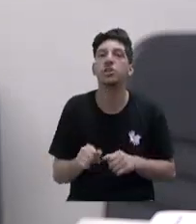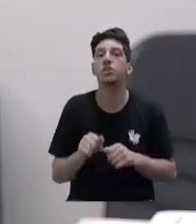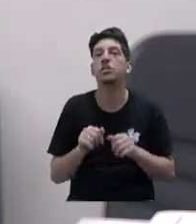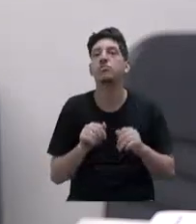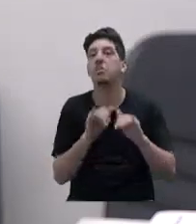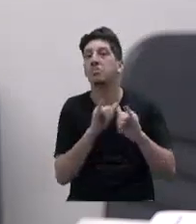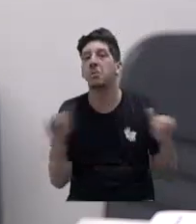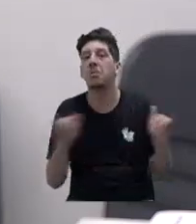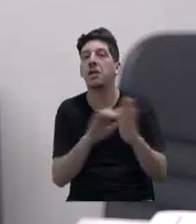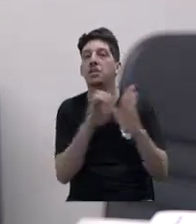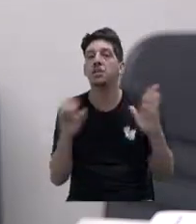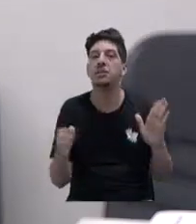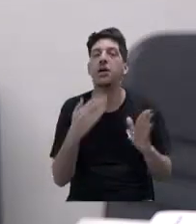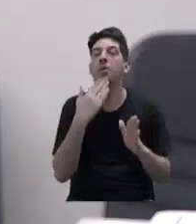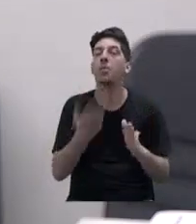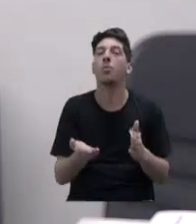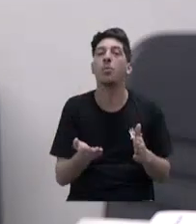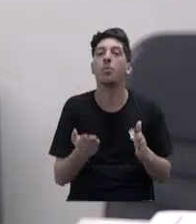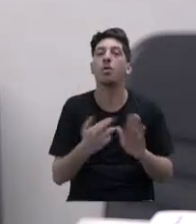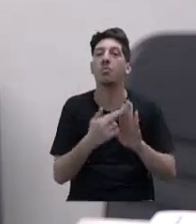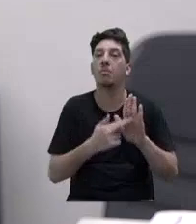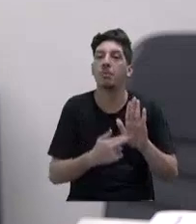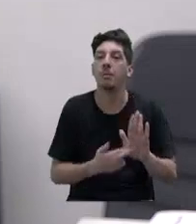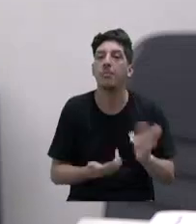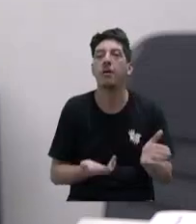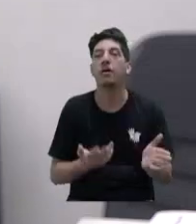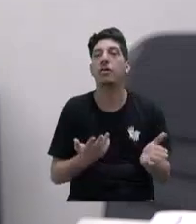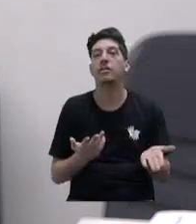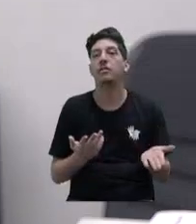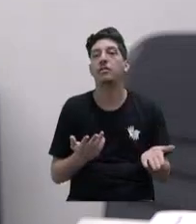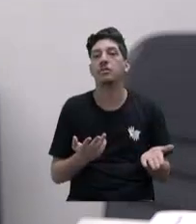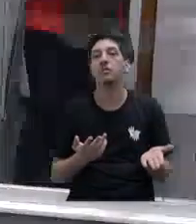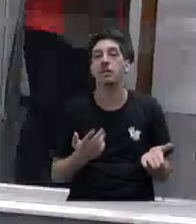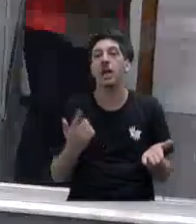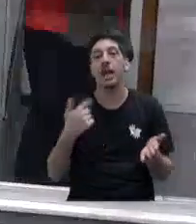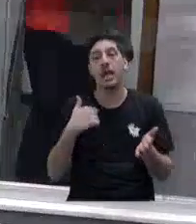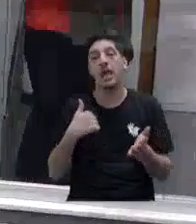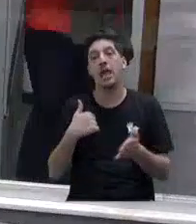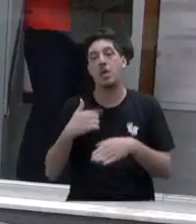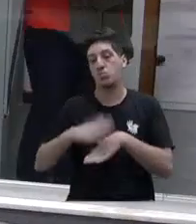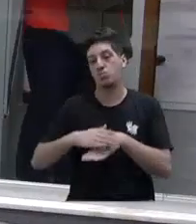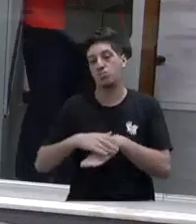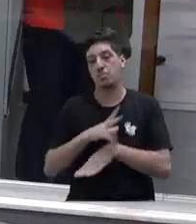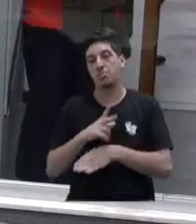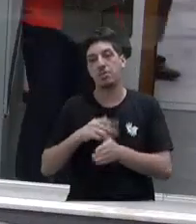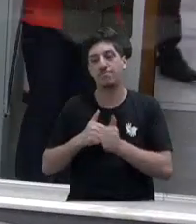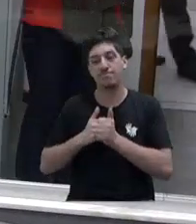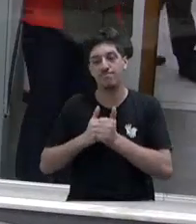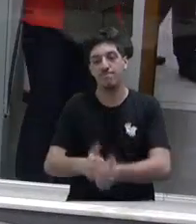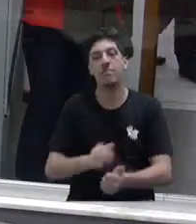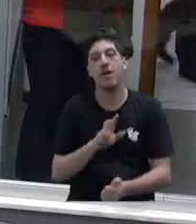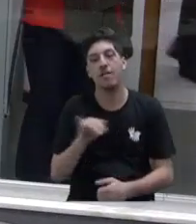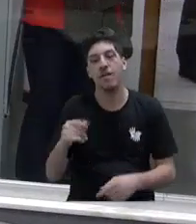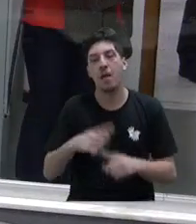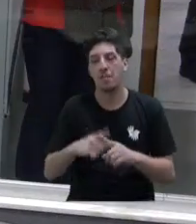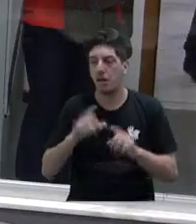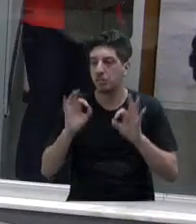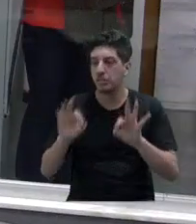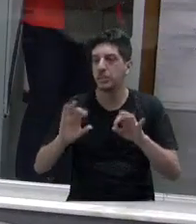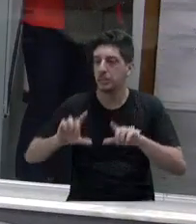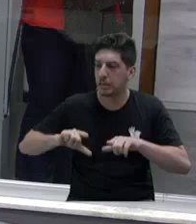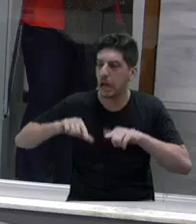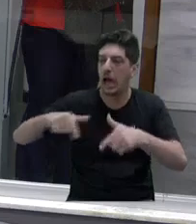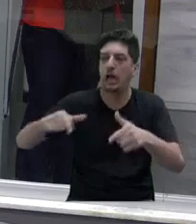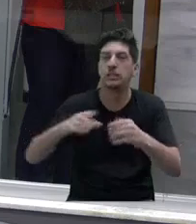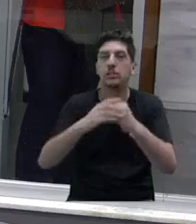editais, quais requisitos, e eu vou acompanhar de perto para garantir que haja ação afirmativa